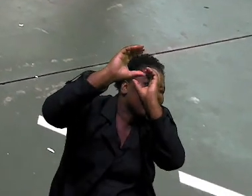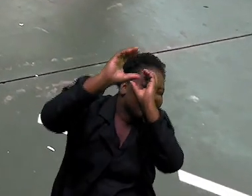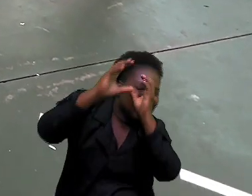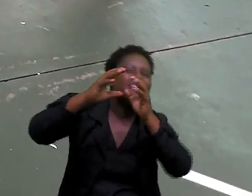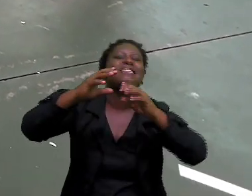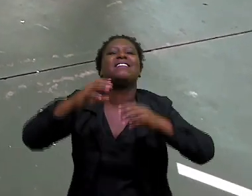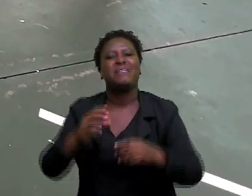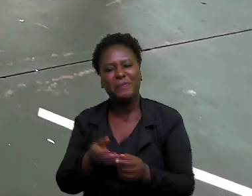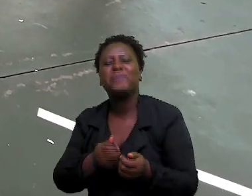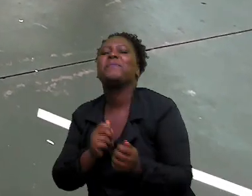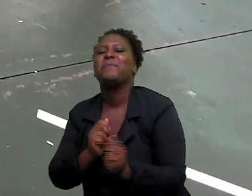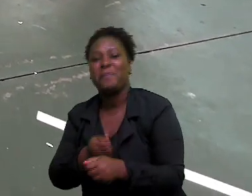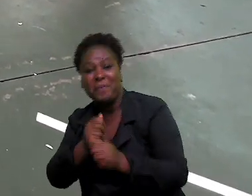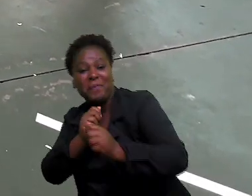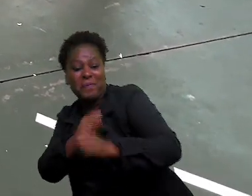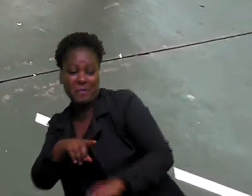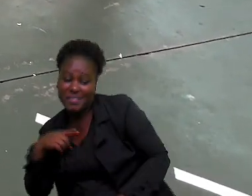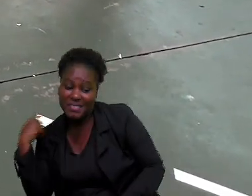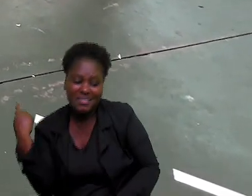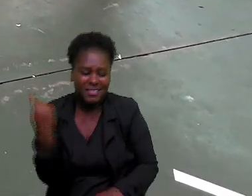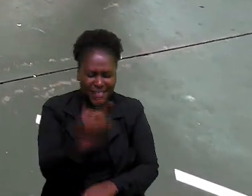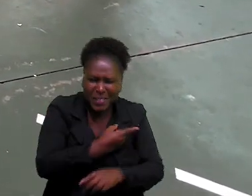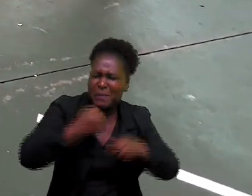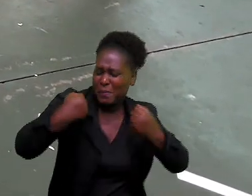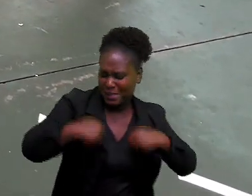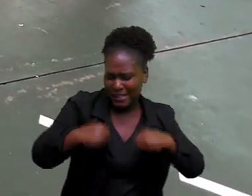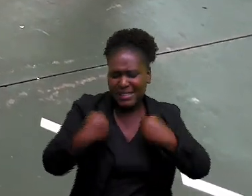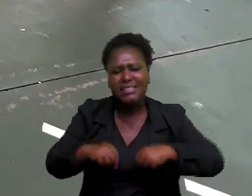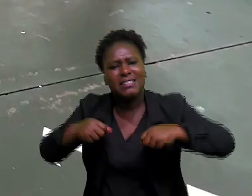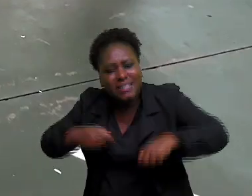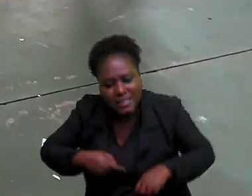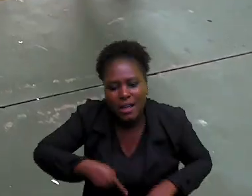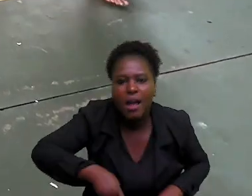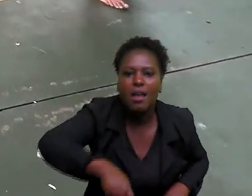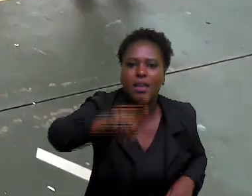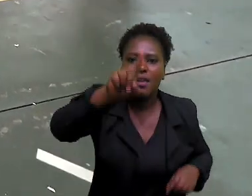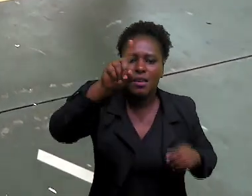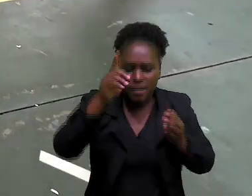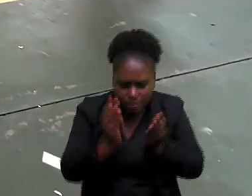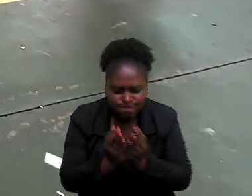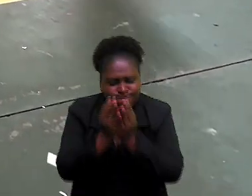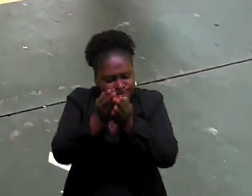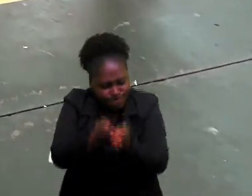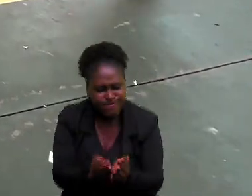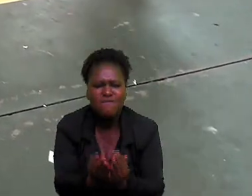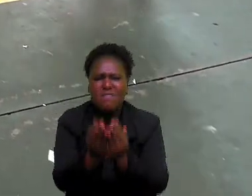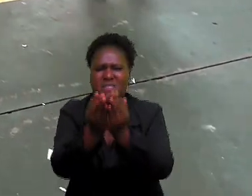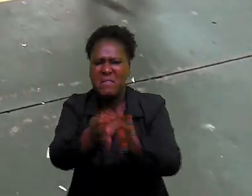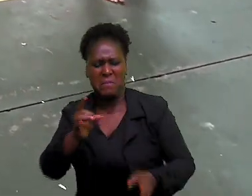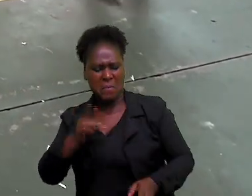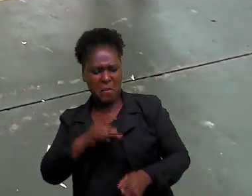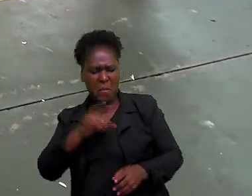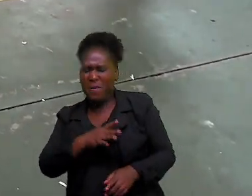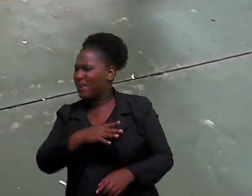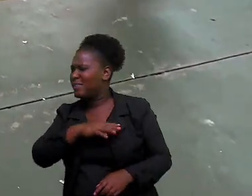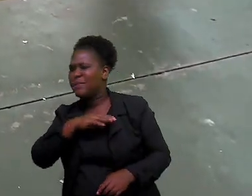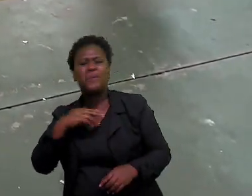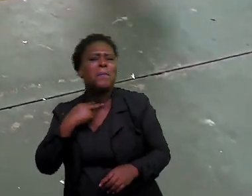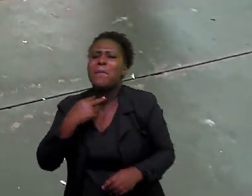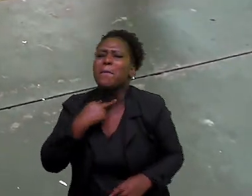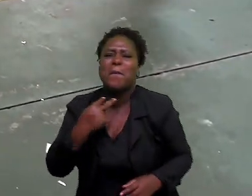navegar. Auê, auê, um rumo pra seguir e tantas ilhas